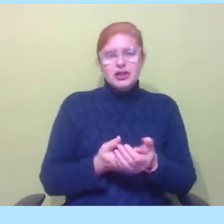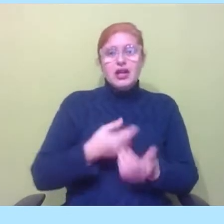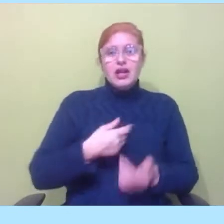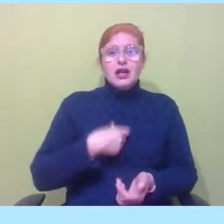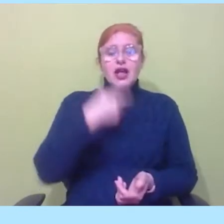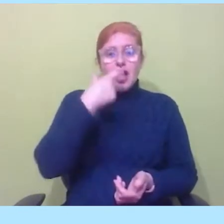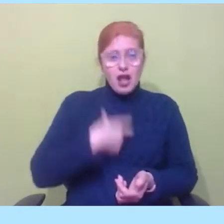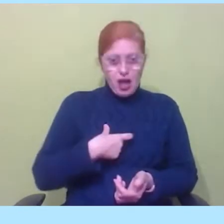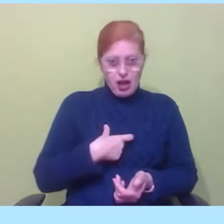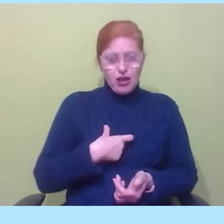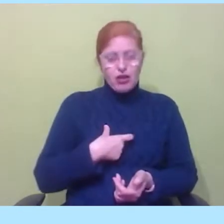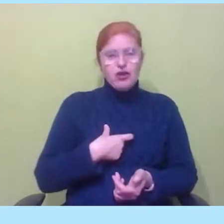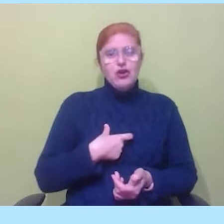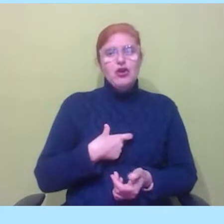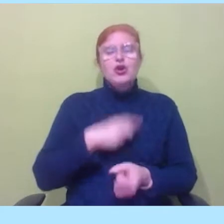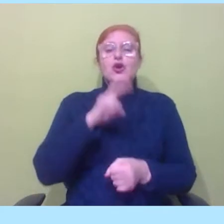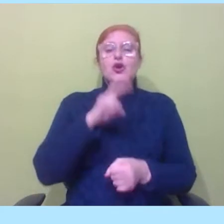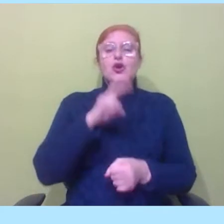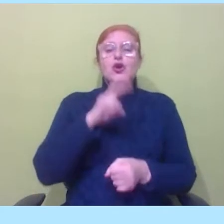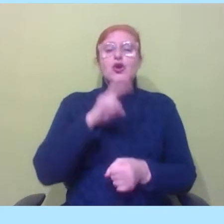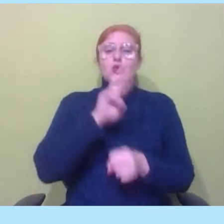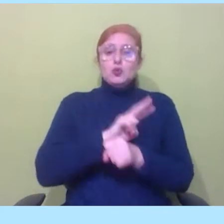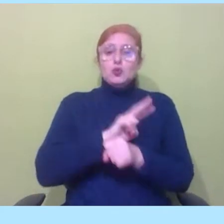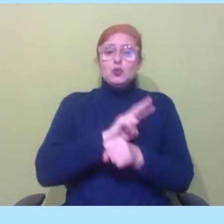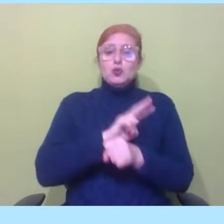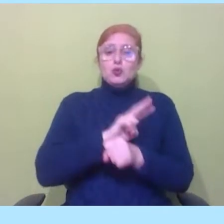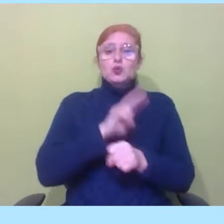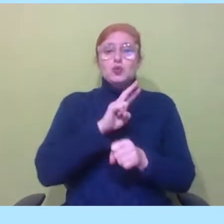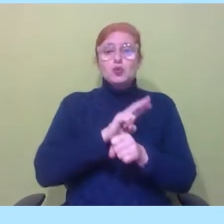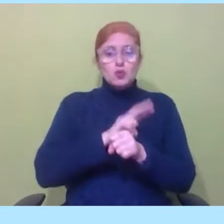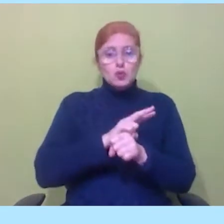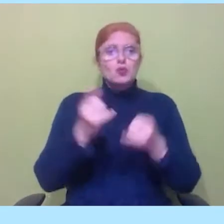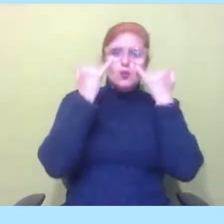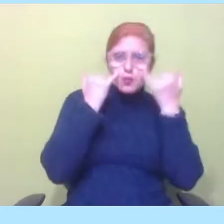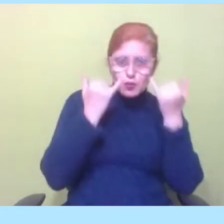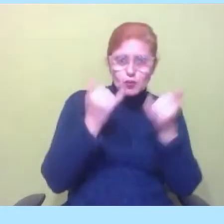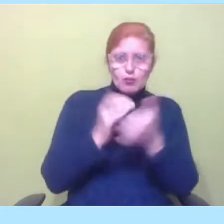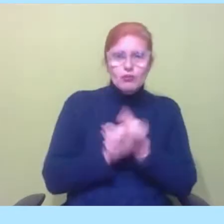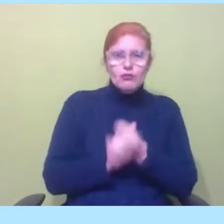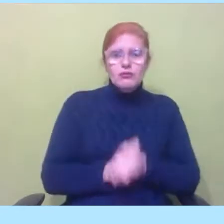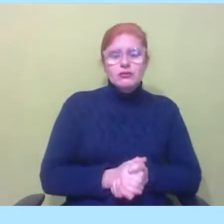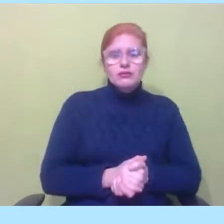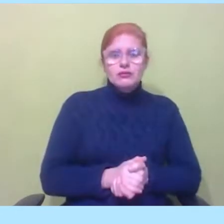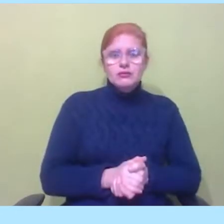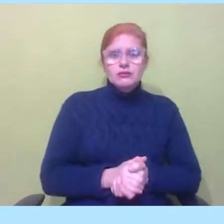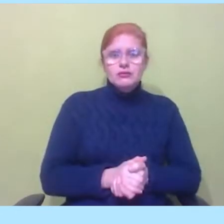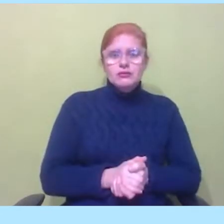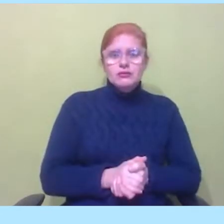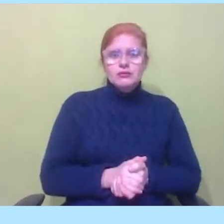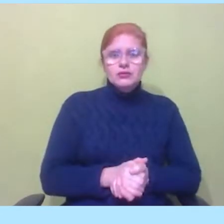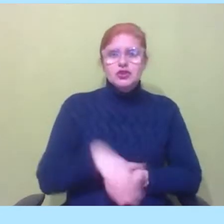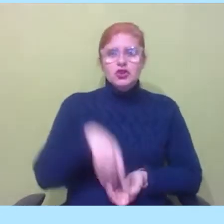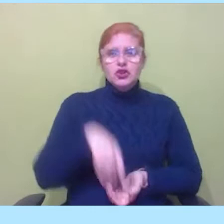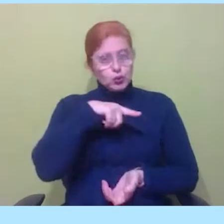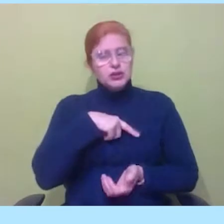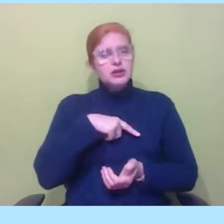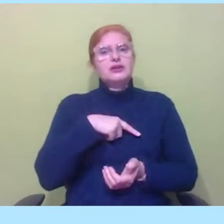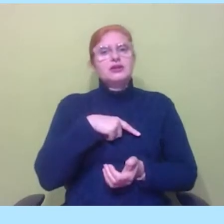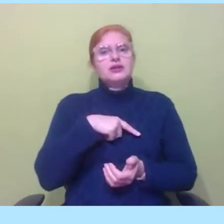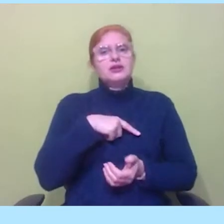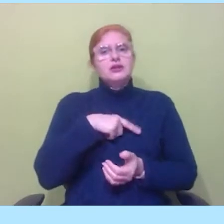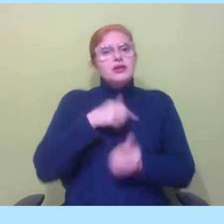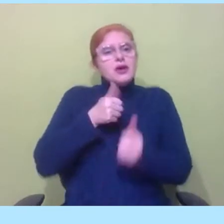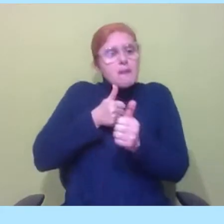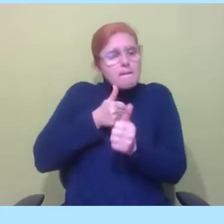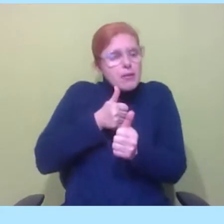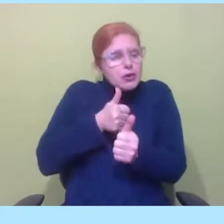uma cuidadora em formação. Então tenho me aproximado e tenho aprendido muito mais sobre